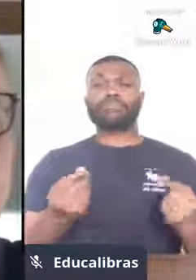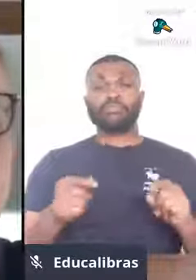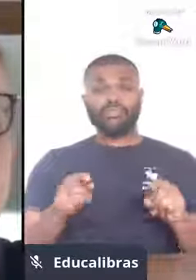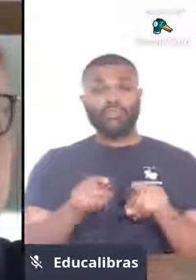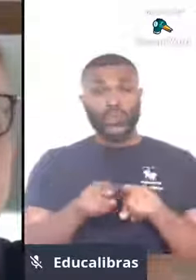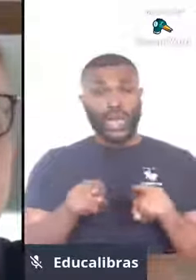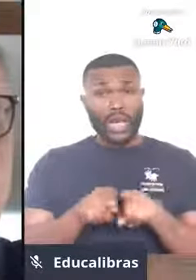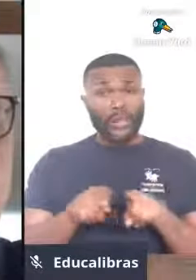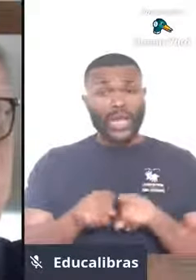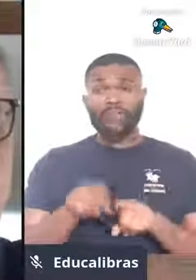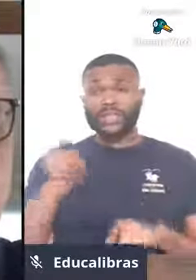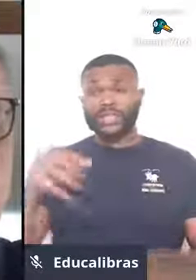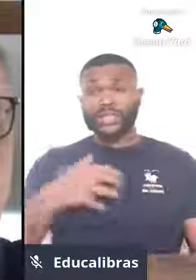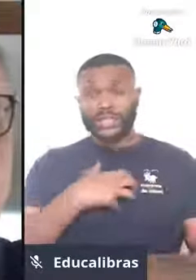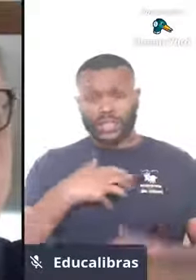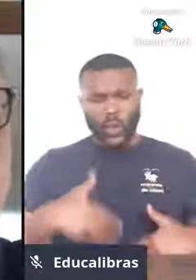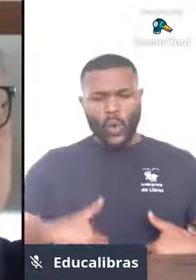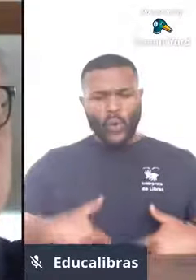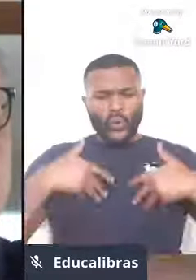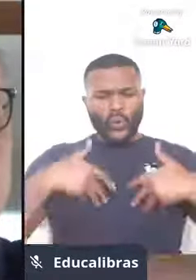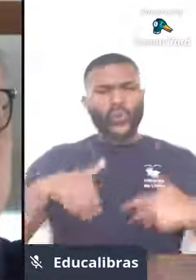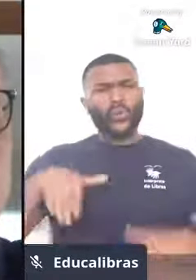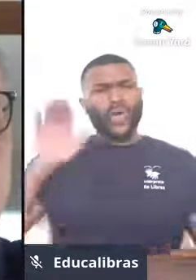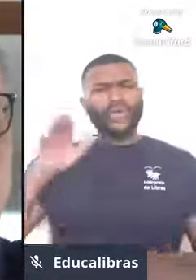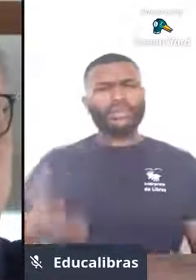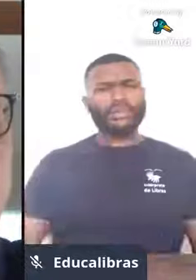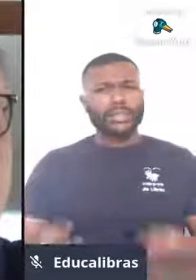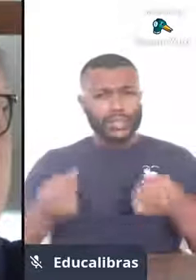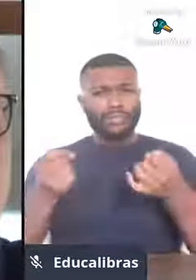mais orgulho desse processo como um todo?